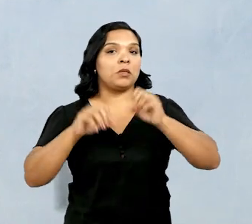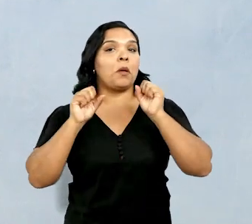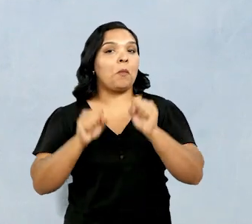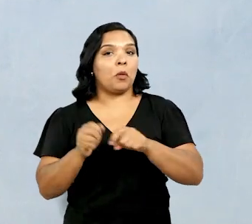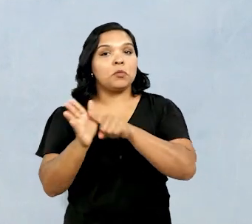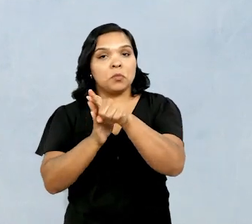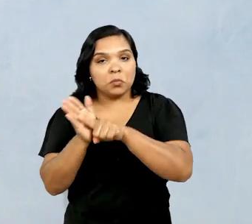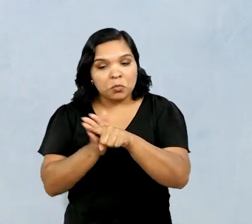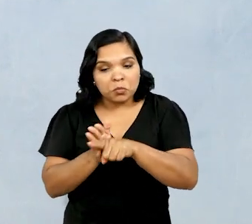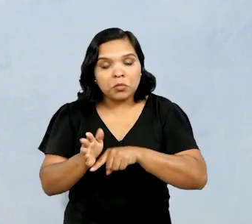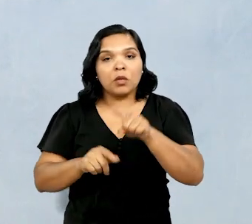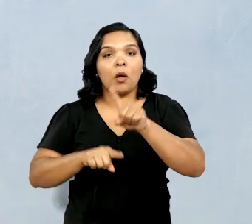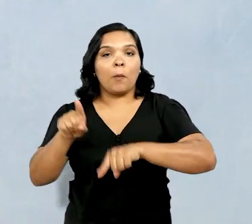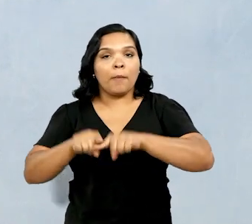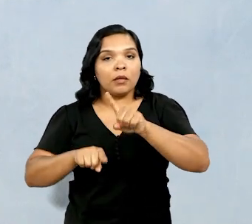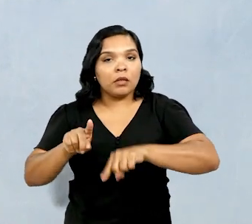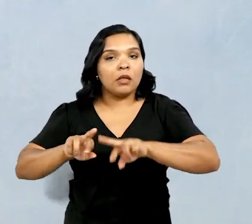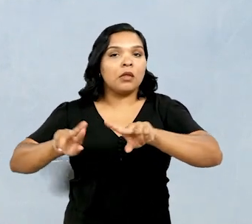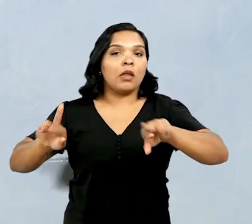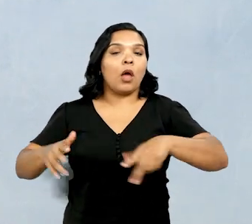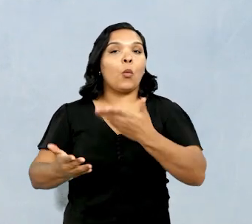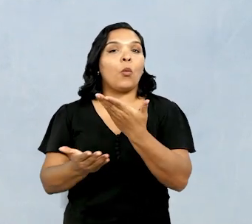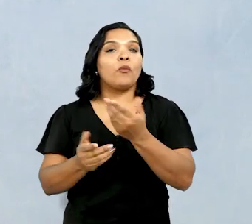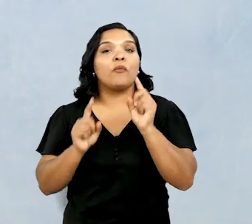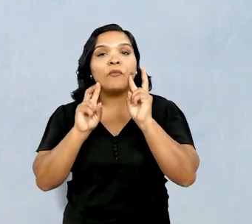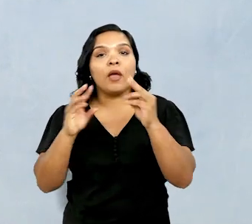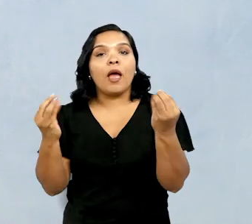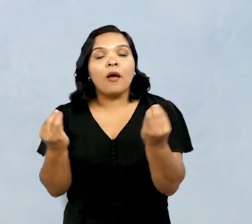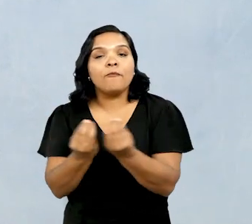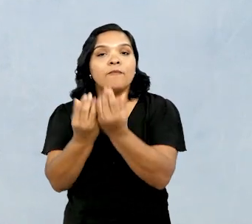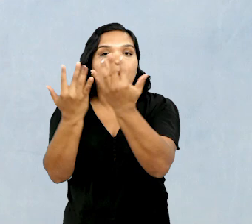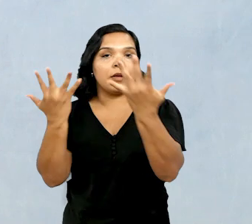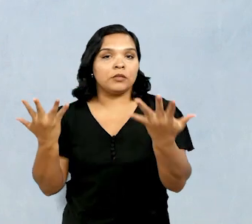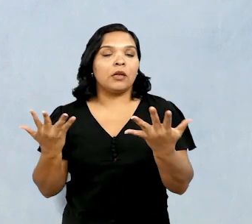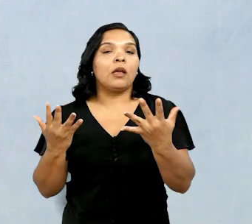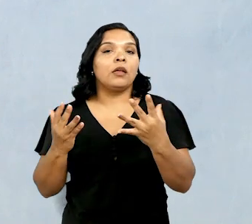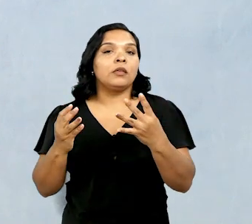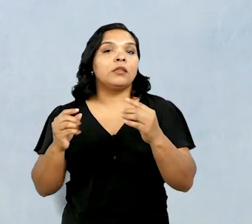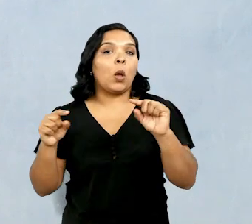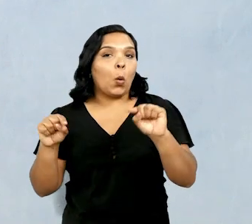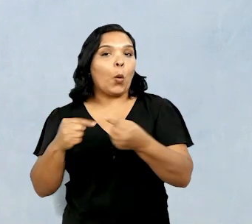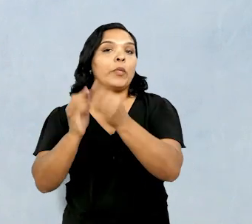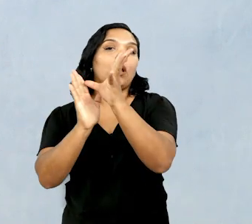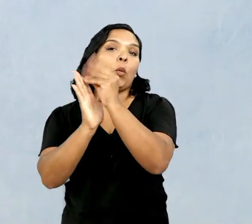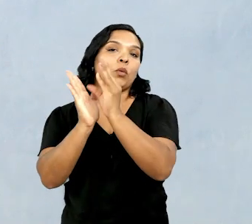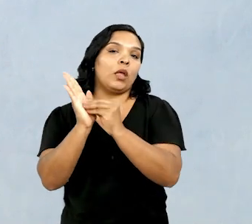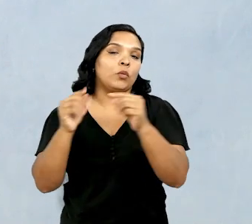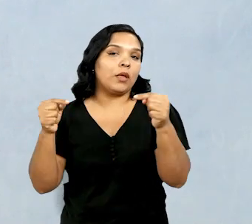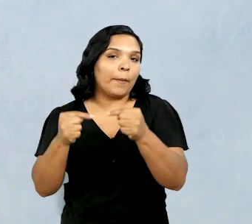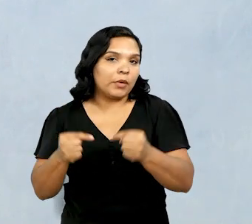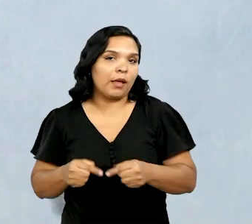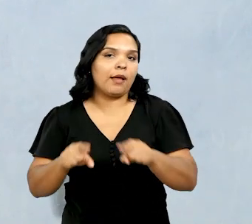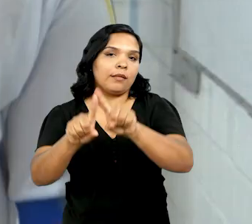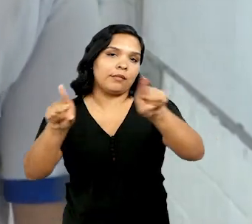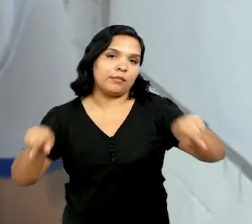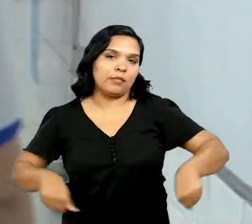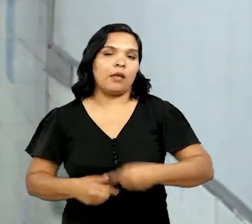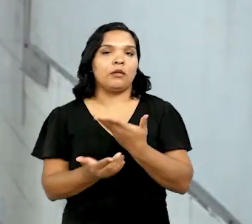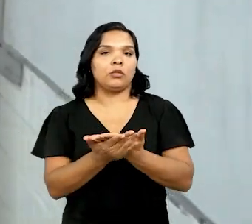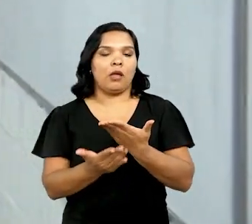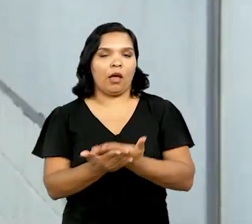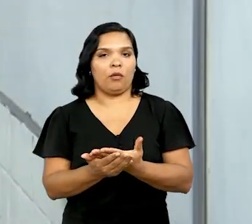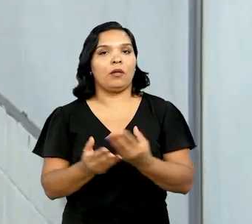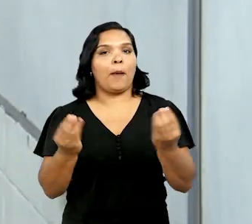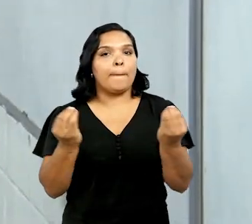matemática ele pode consultar o material, observar a mágica que tem relação com o conteúdo que o mesmo está trabalhando e poder aplicar na sala de aula. Um